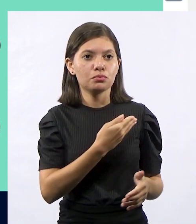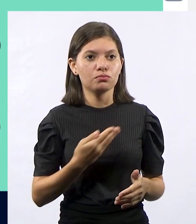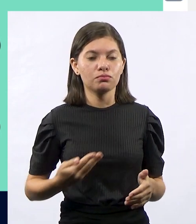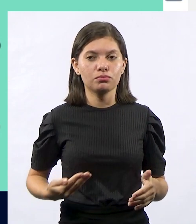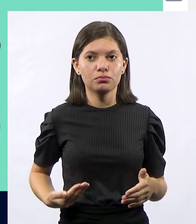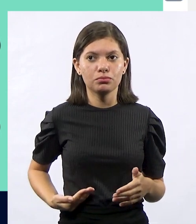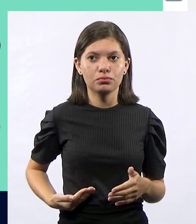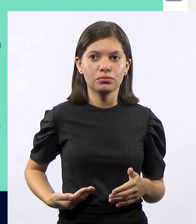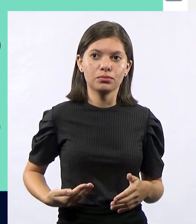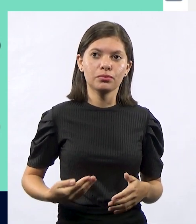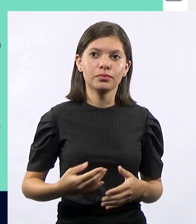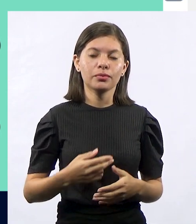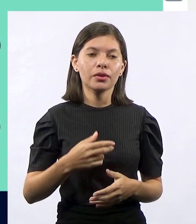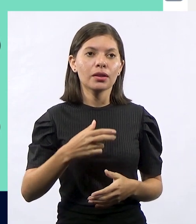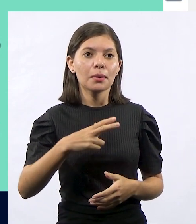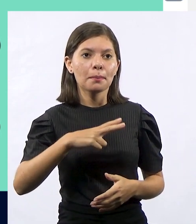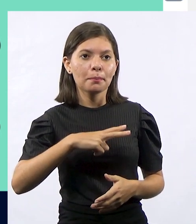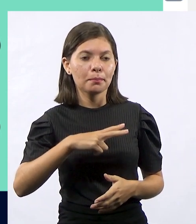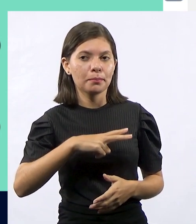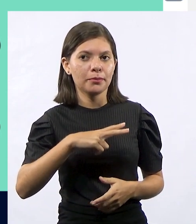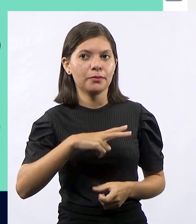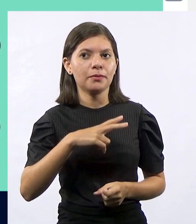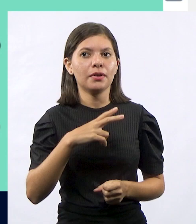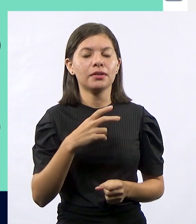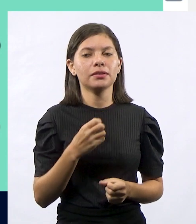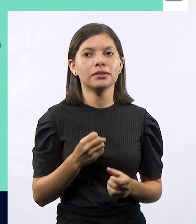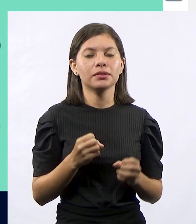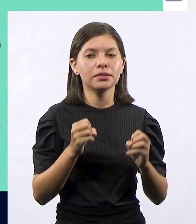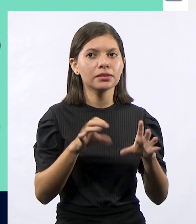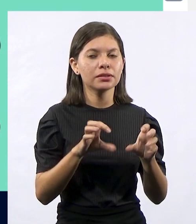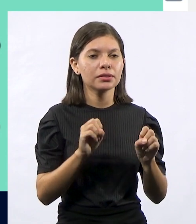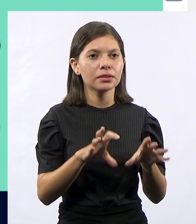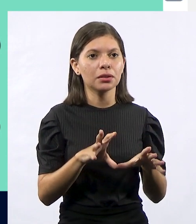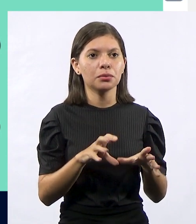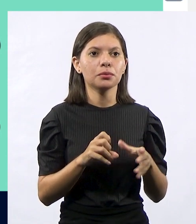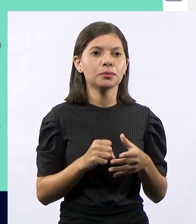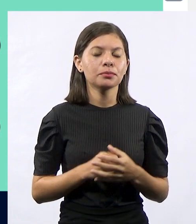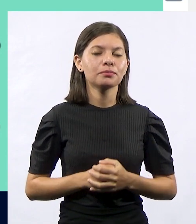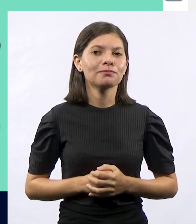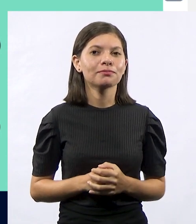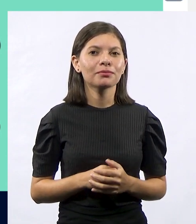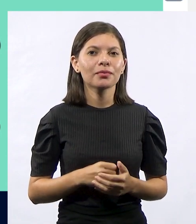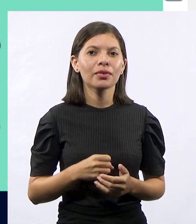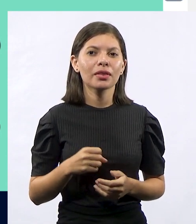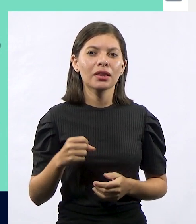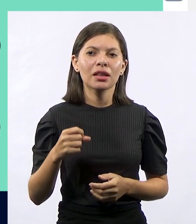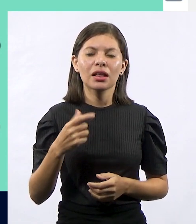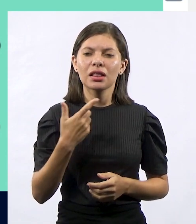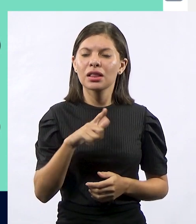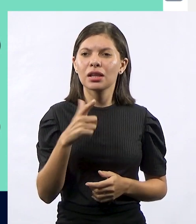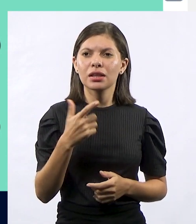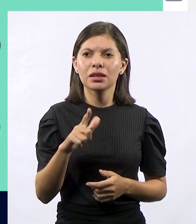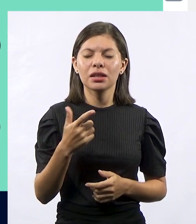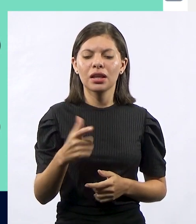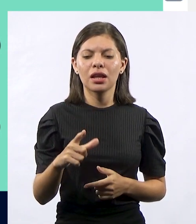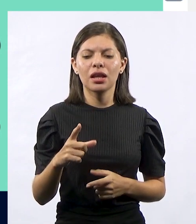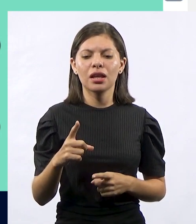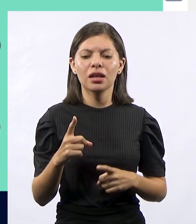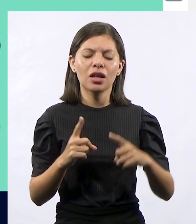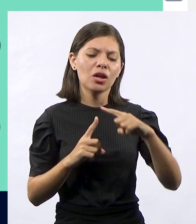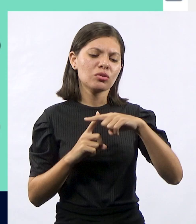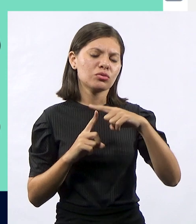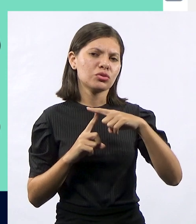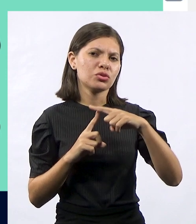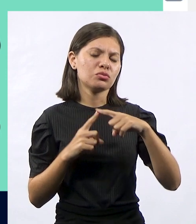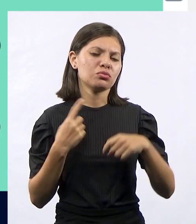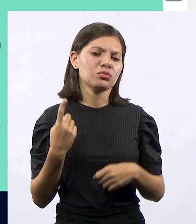coexistência de instituições públicas e privadas de ensino. Não há apenas